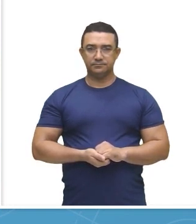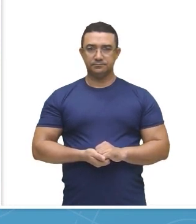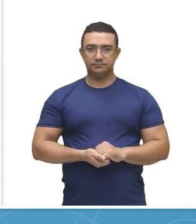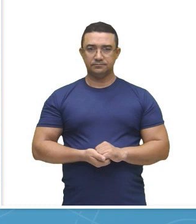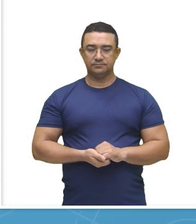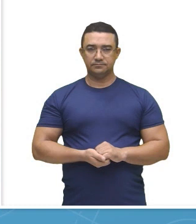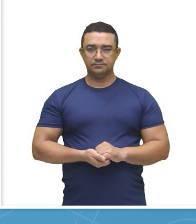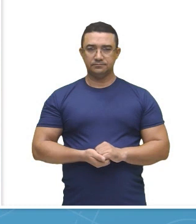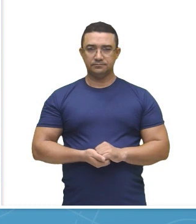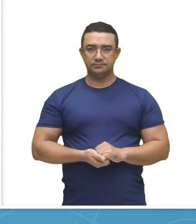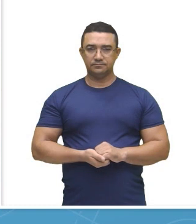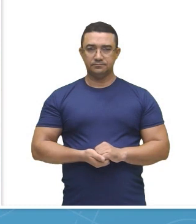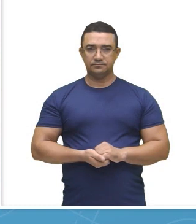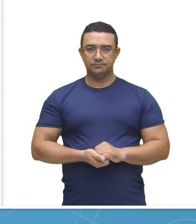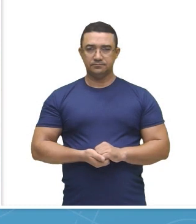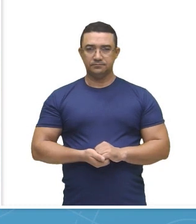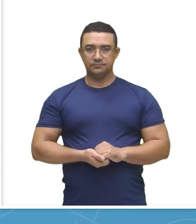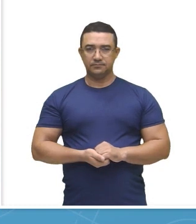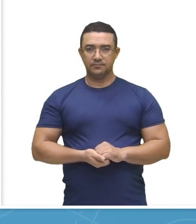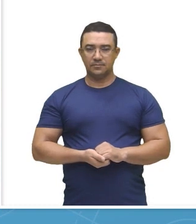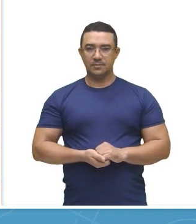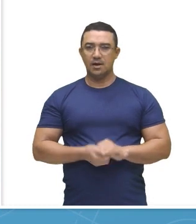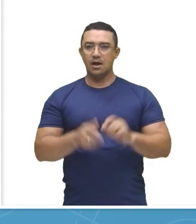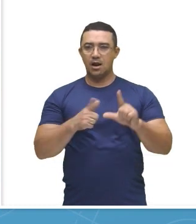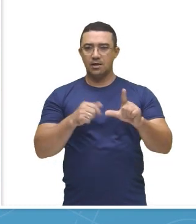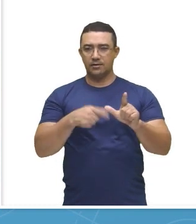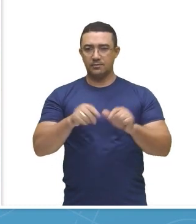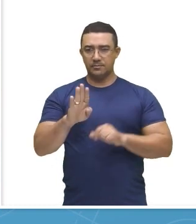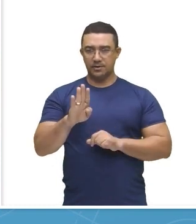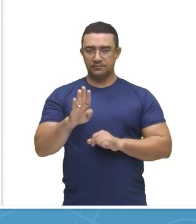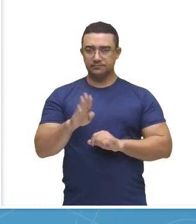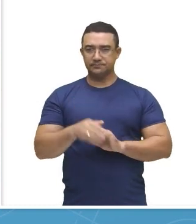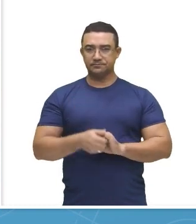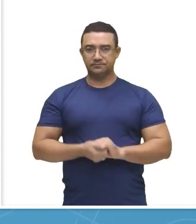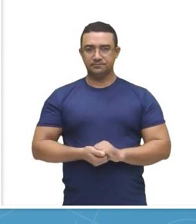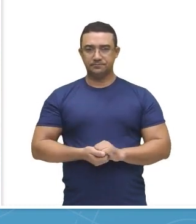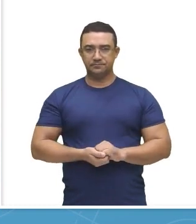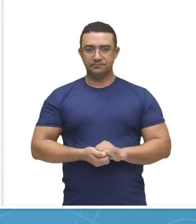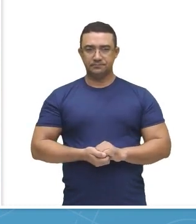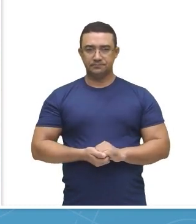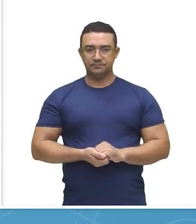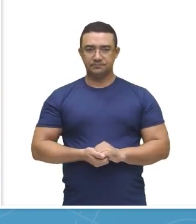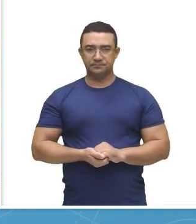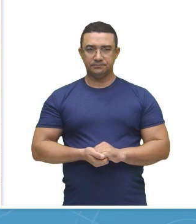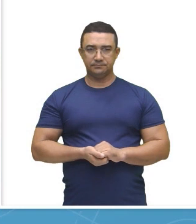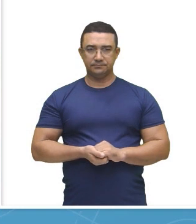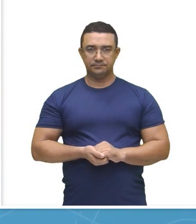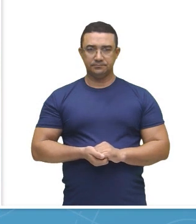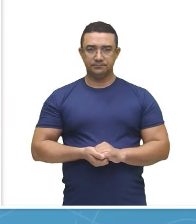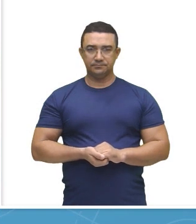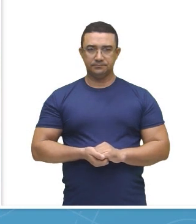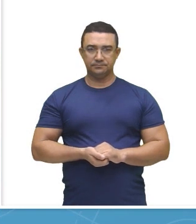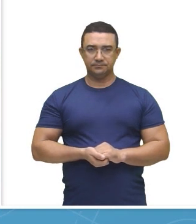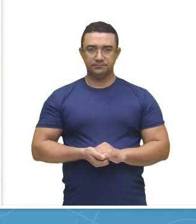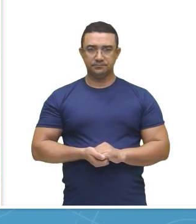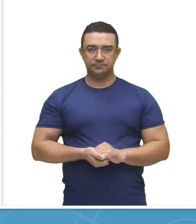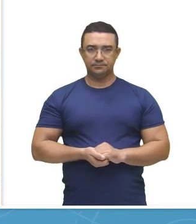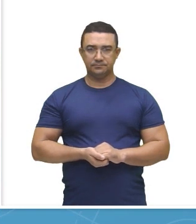Alright? Na letter B, que vocês marcaram, letter B, não sei porquê.